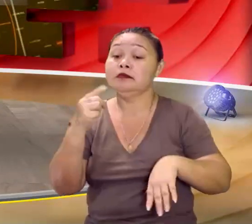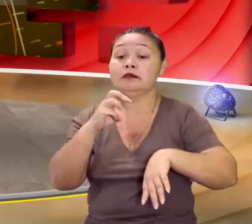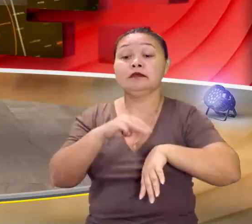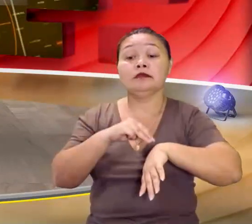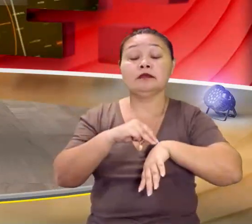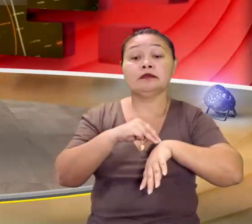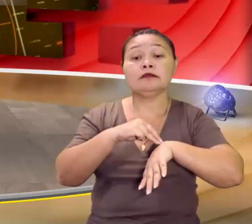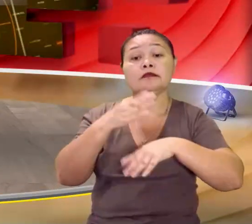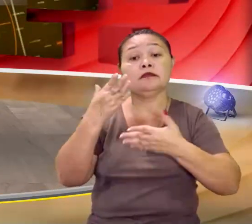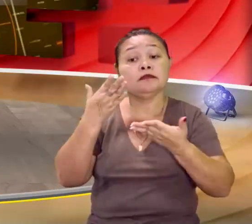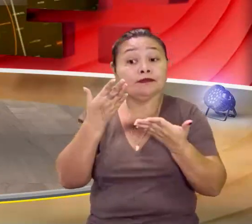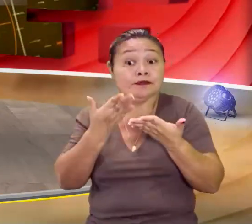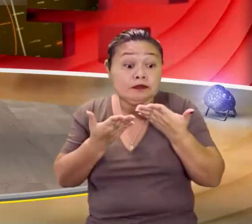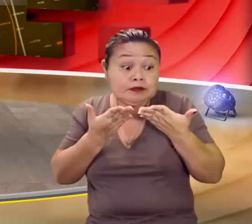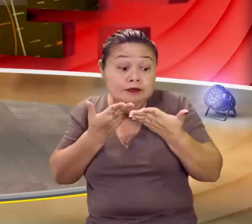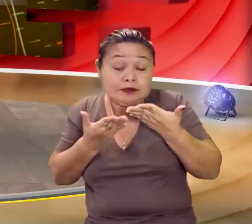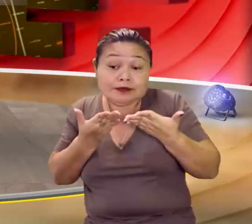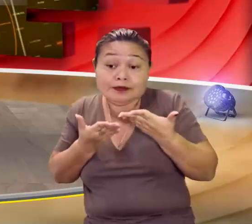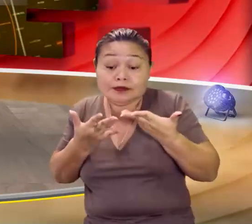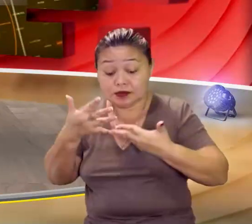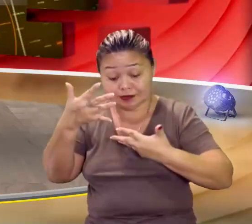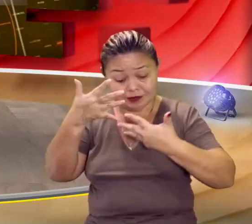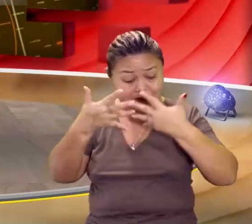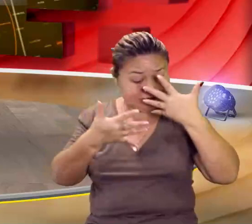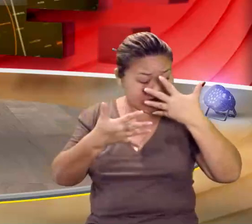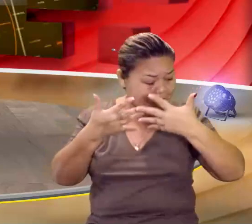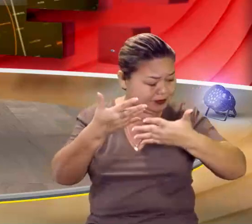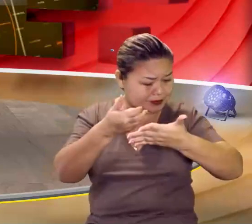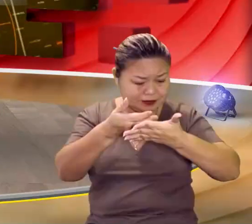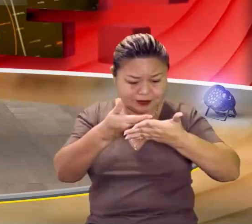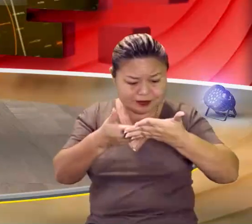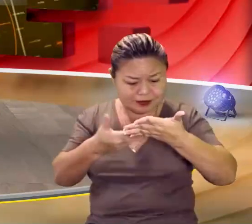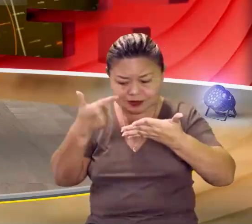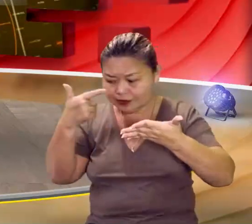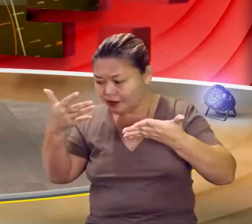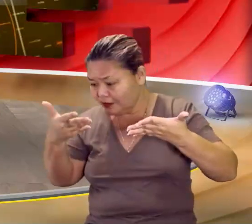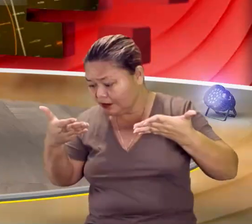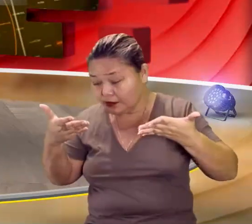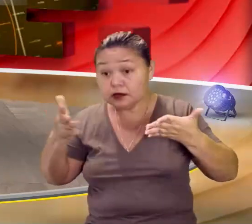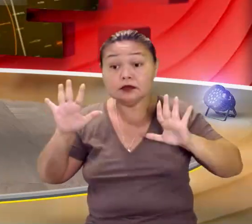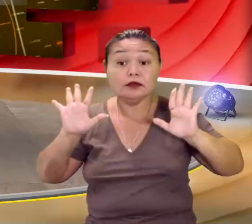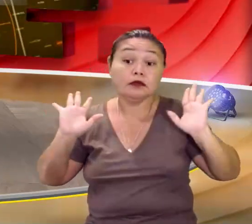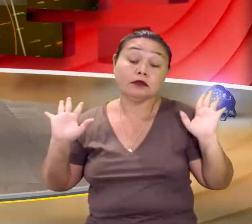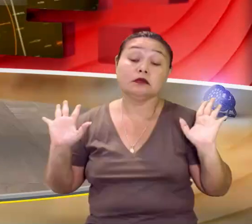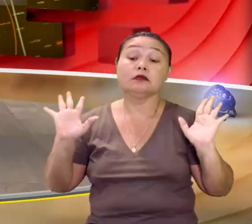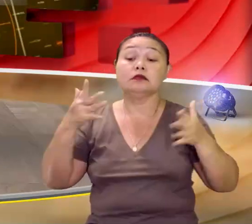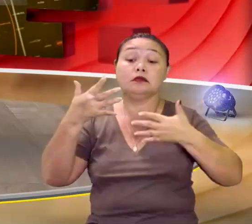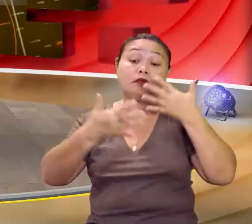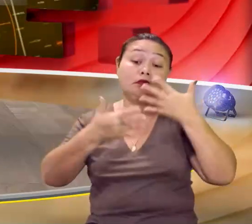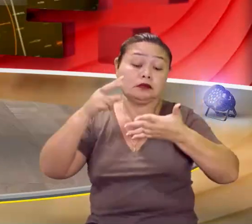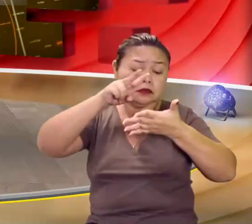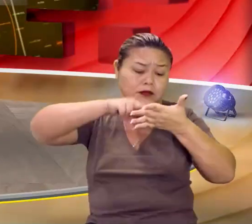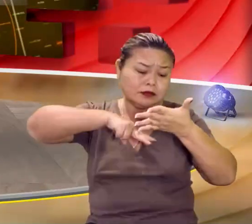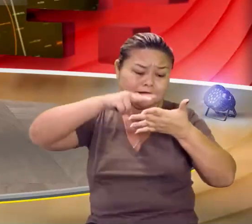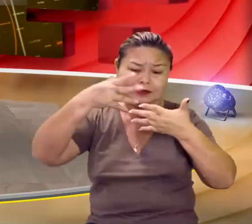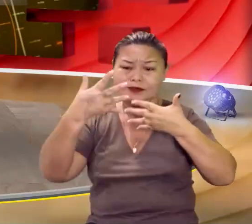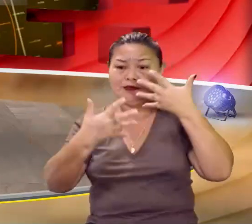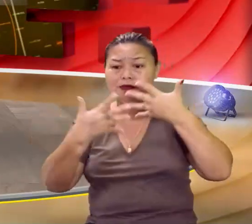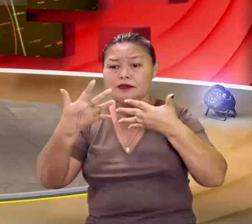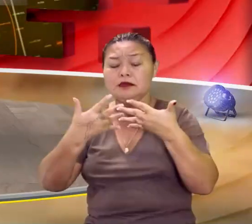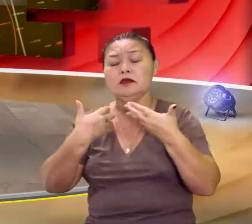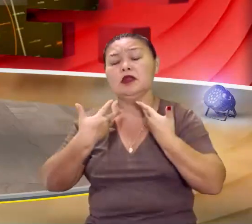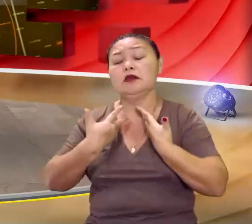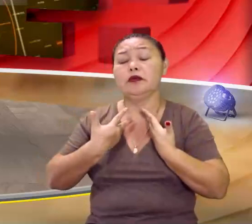vezes ela se perde muito, por quê? Porque às vezes você se atrapalha com uma questão, com outra, às vezes se atrapalha com a leitura, às vezes